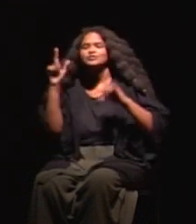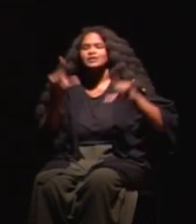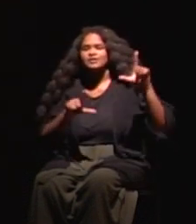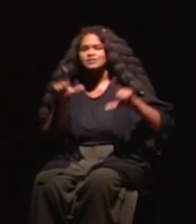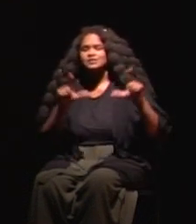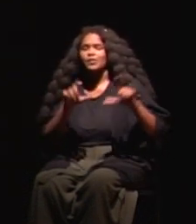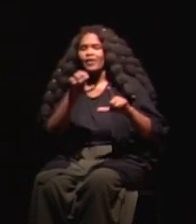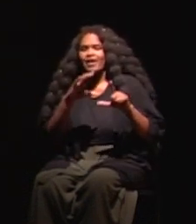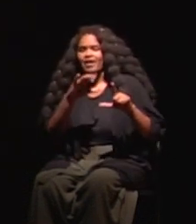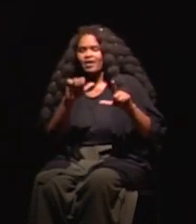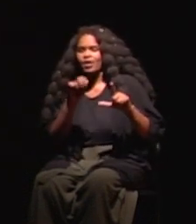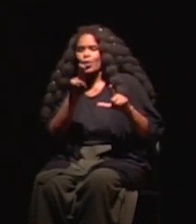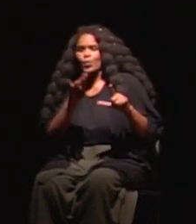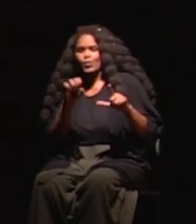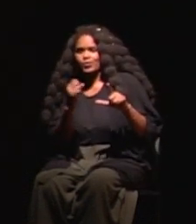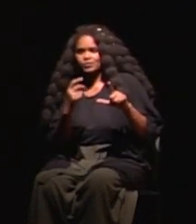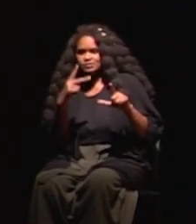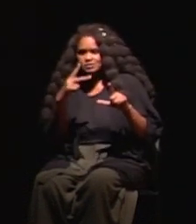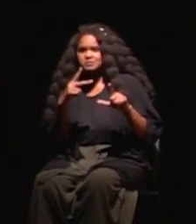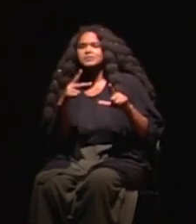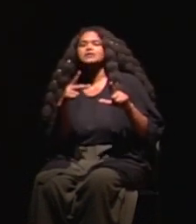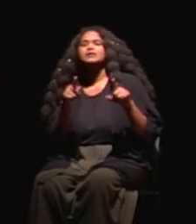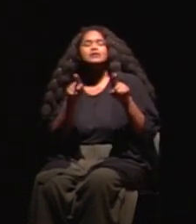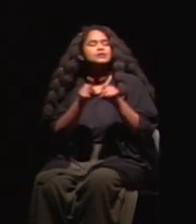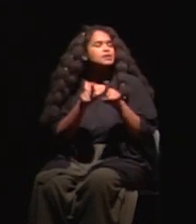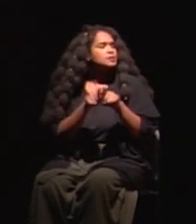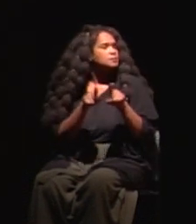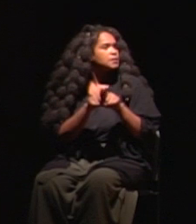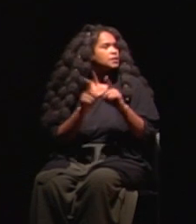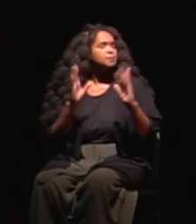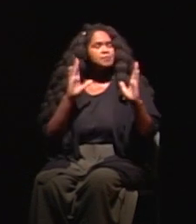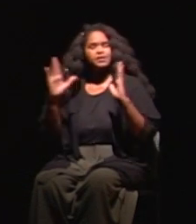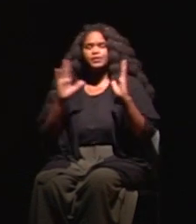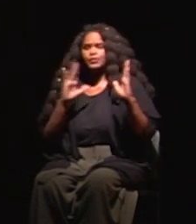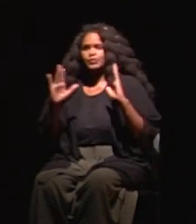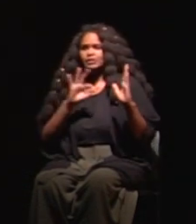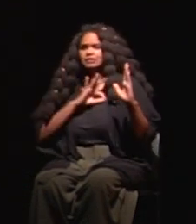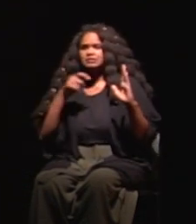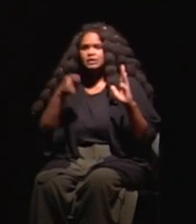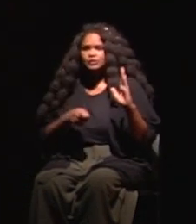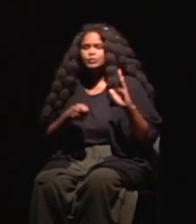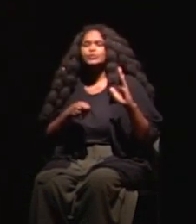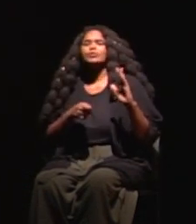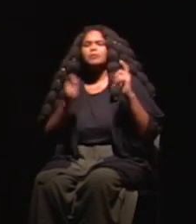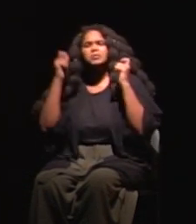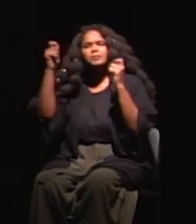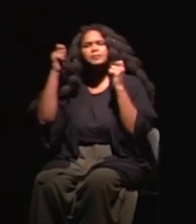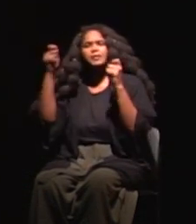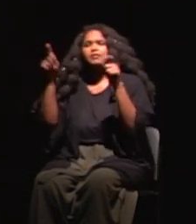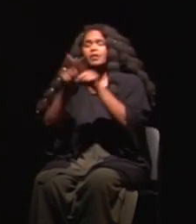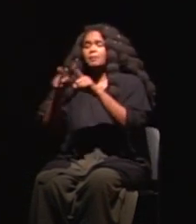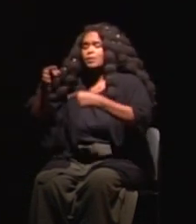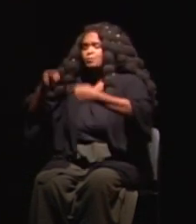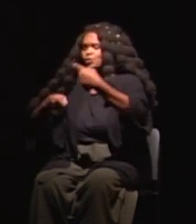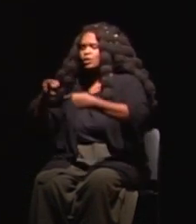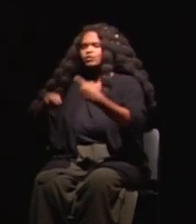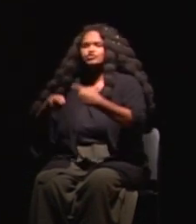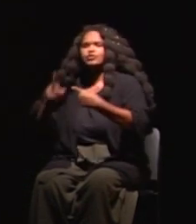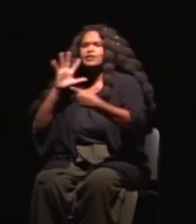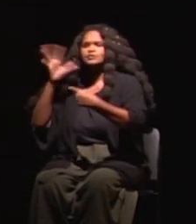pela ECA, a USP, foi militante durante o período da ditadura e trouxe sua atuação política para o campo da